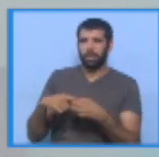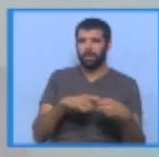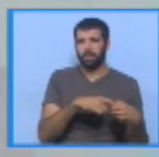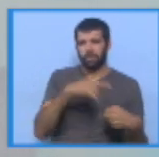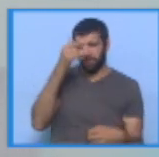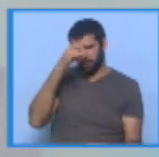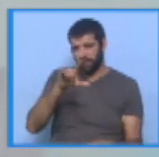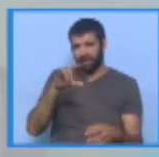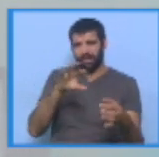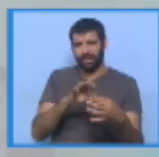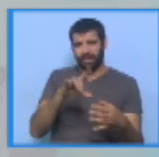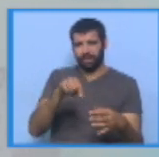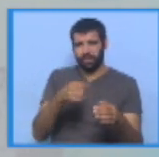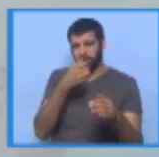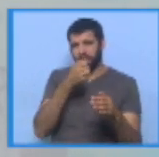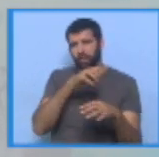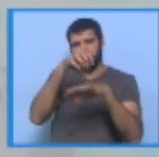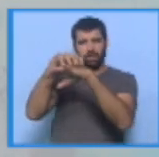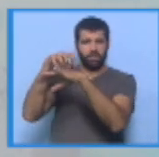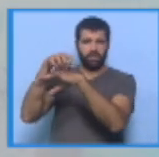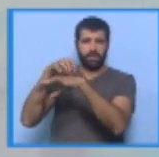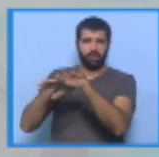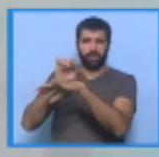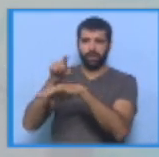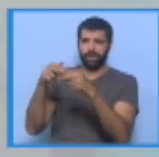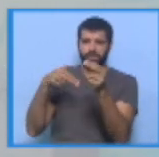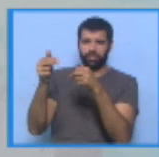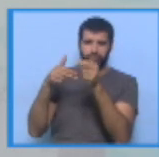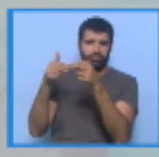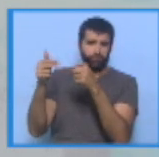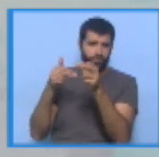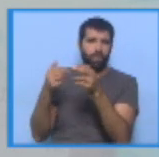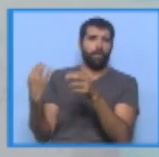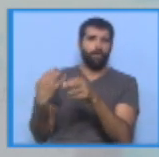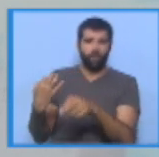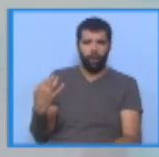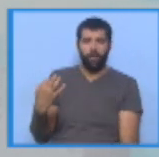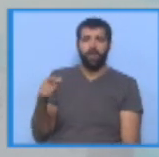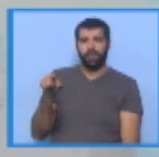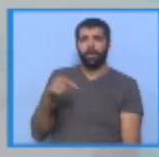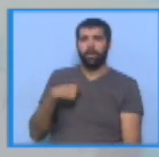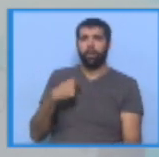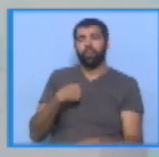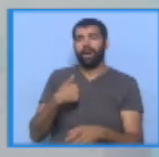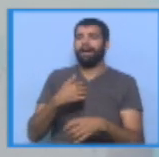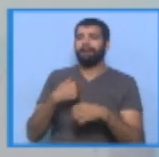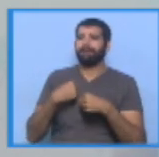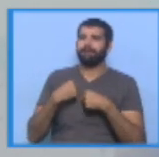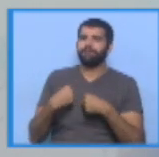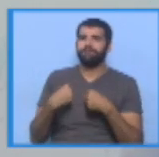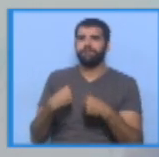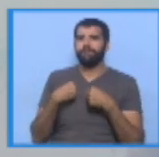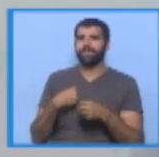muito associadas também ao próprio santuário, uma vez que, quando da construção, não é? Sim. Eram eles o elemento de força, não é? Para transportar